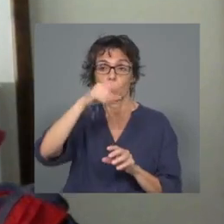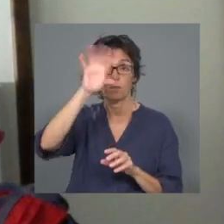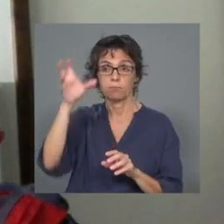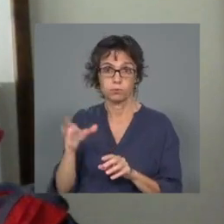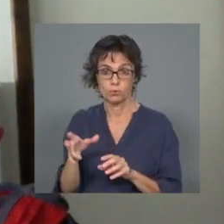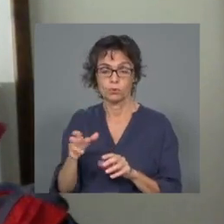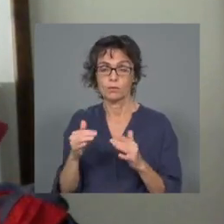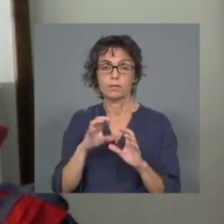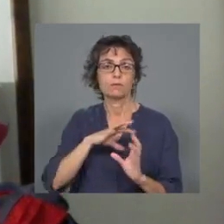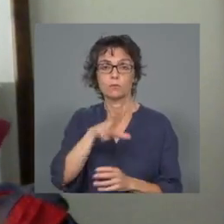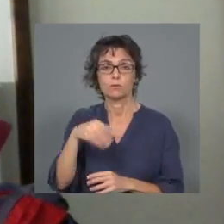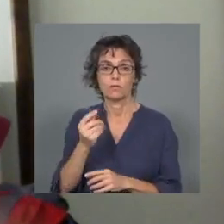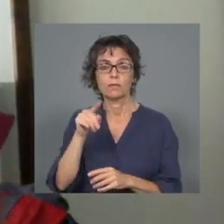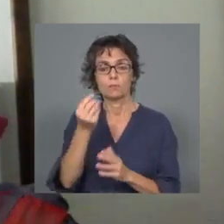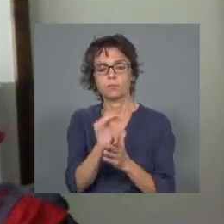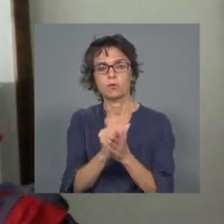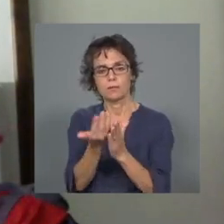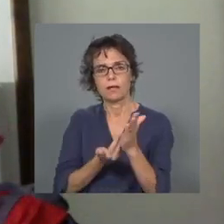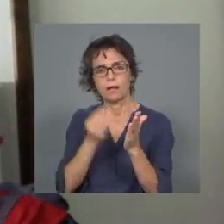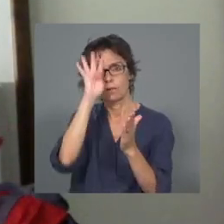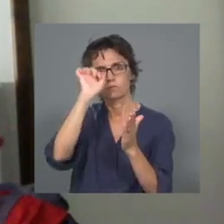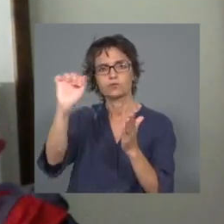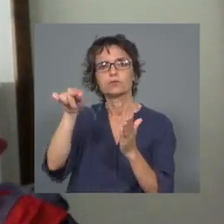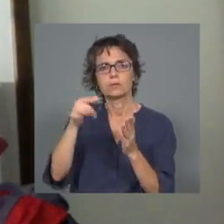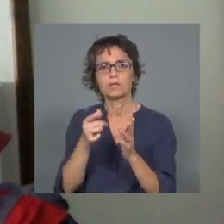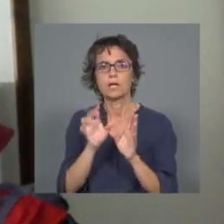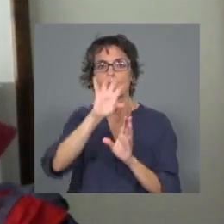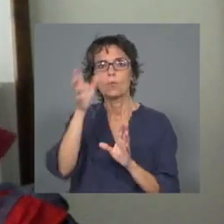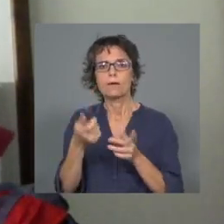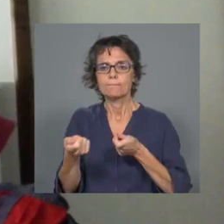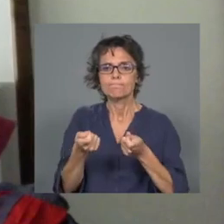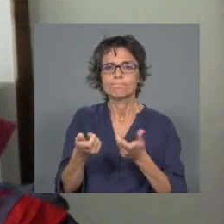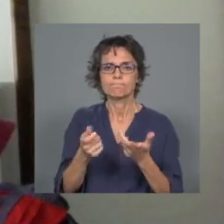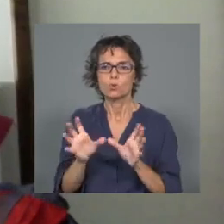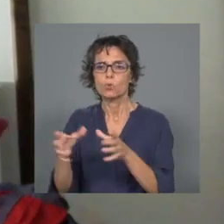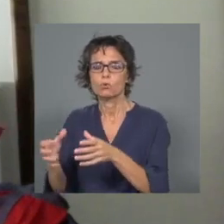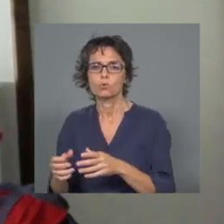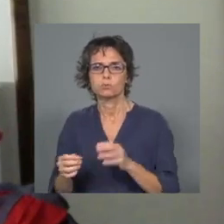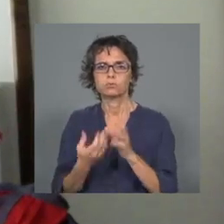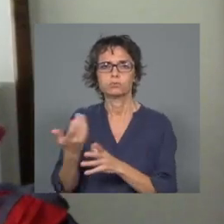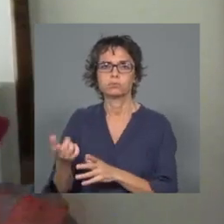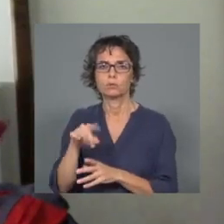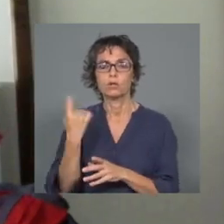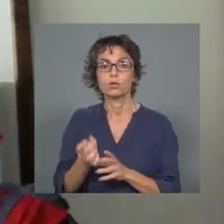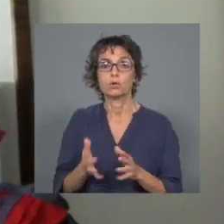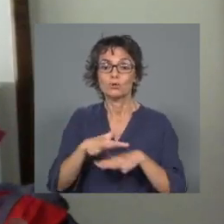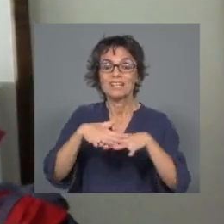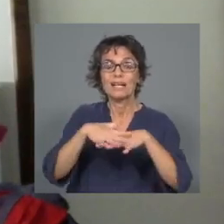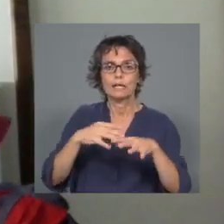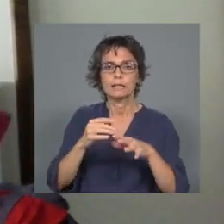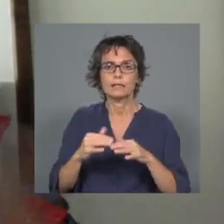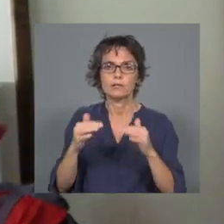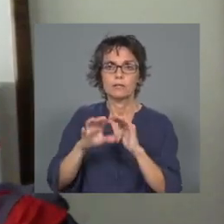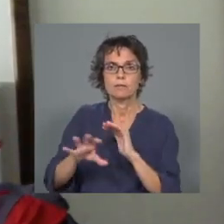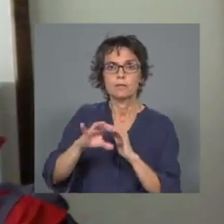evento online, de facto os países e os grupos organizaram-se e criámos estes hubs nacionais para manter o espírito vivo. Em